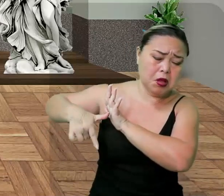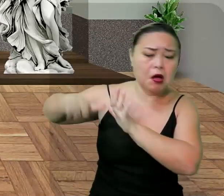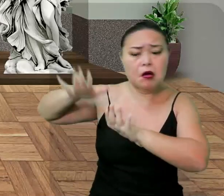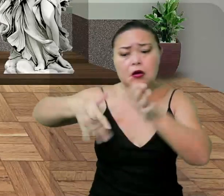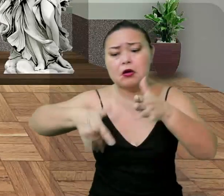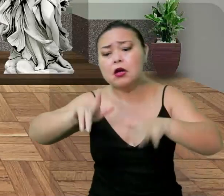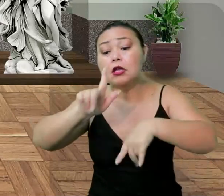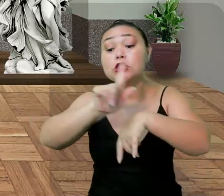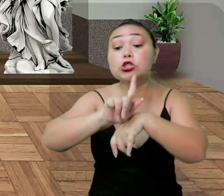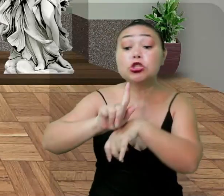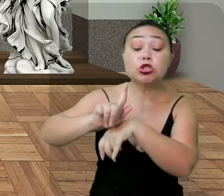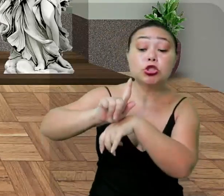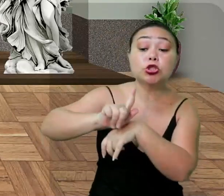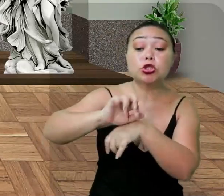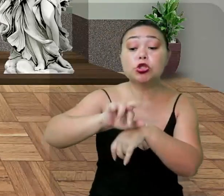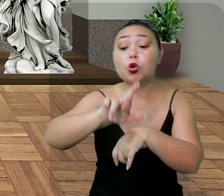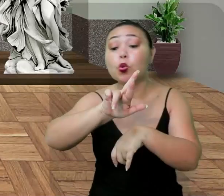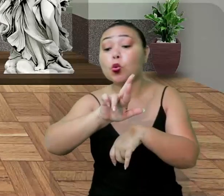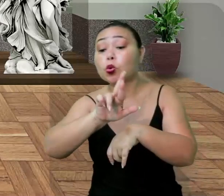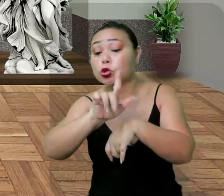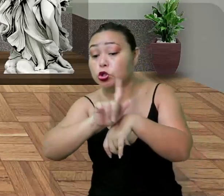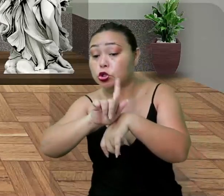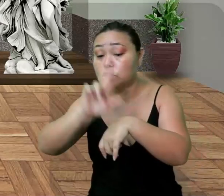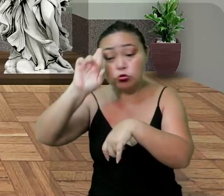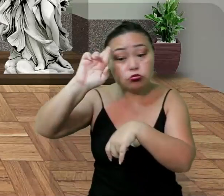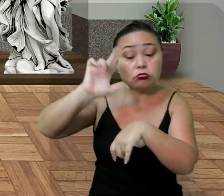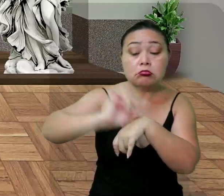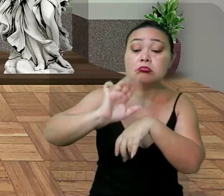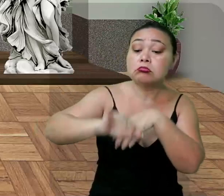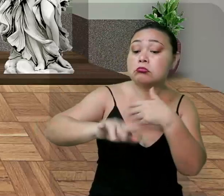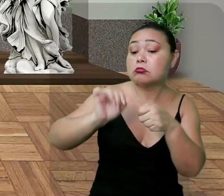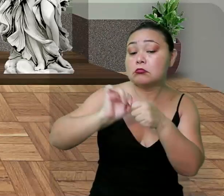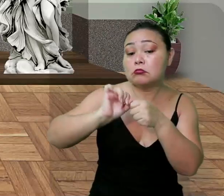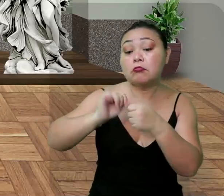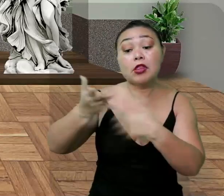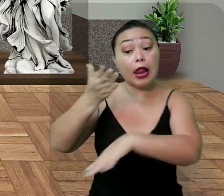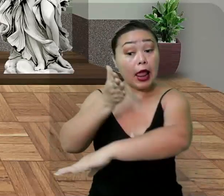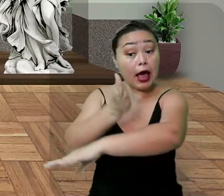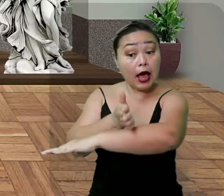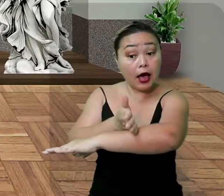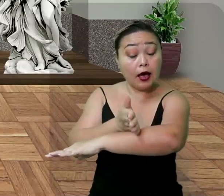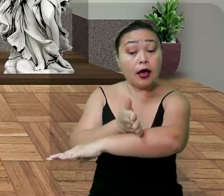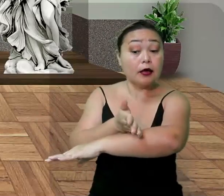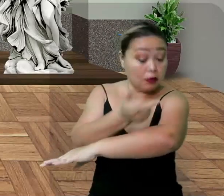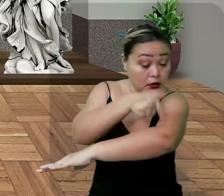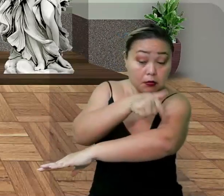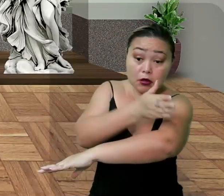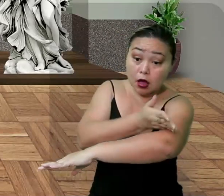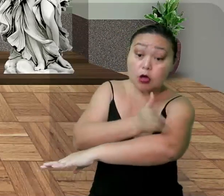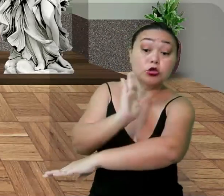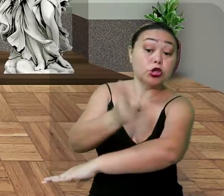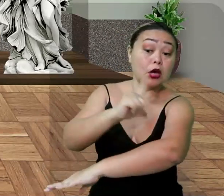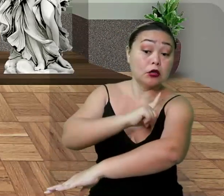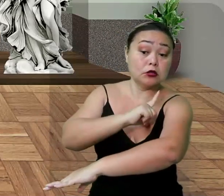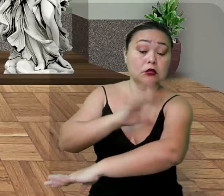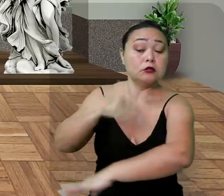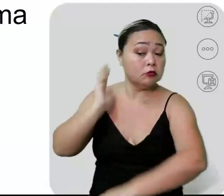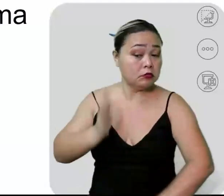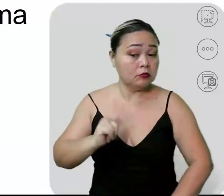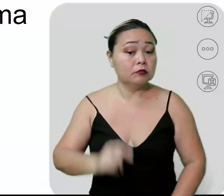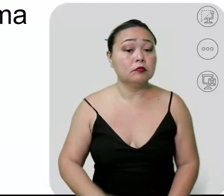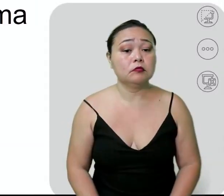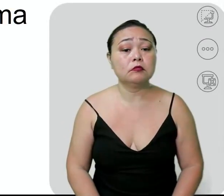de gestão. Com o passar do tempo, isso vai perdendo. Na Idade Medieval, já tinha isso, certo? Olha